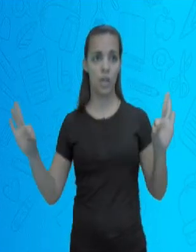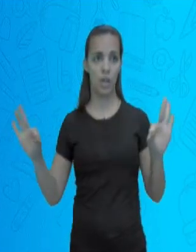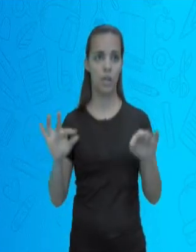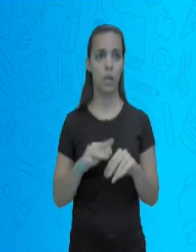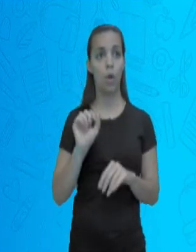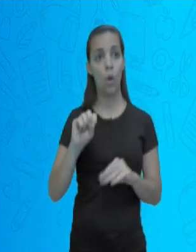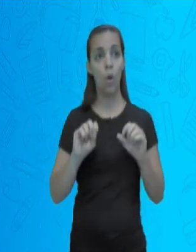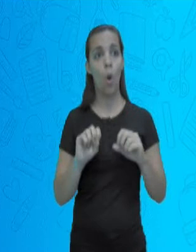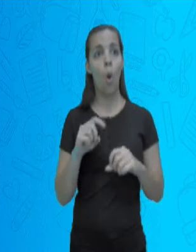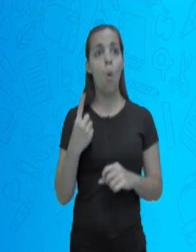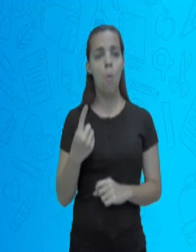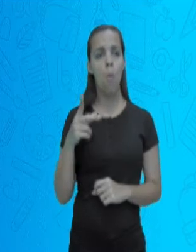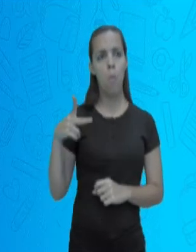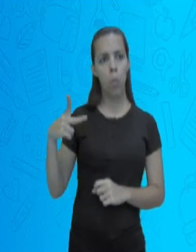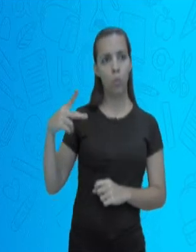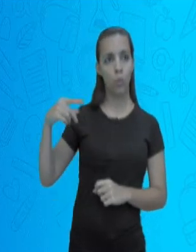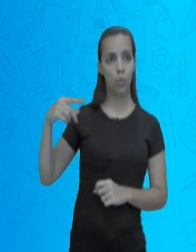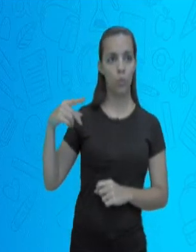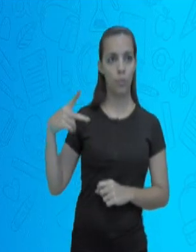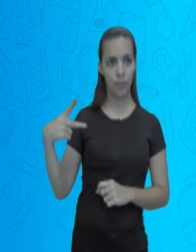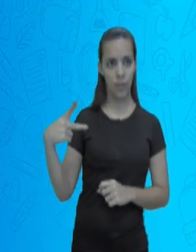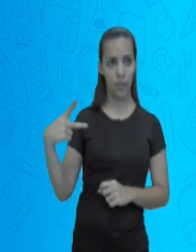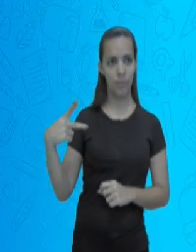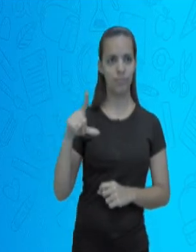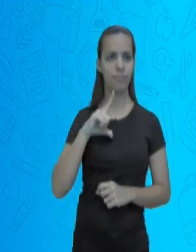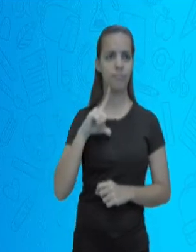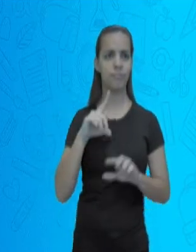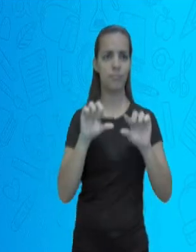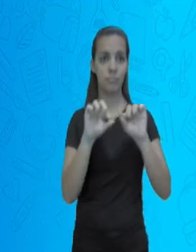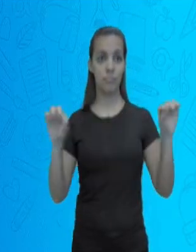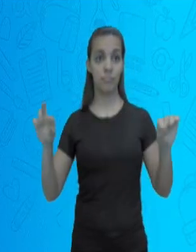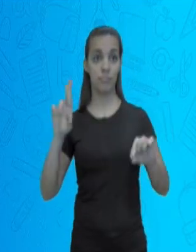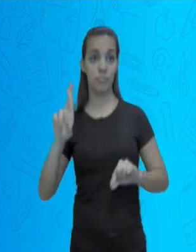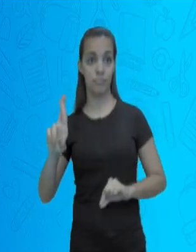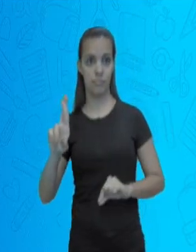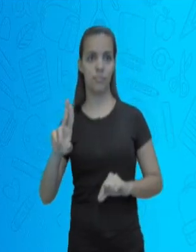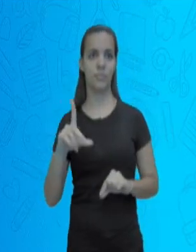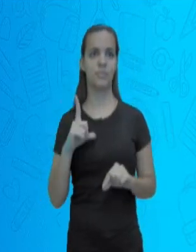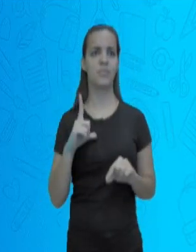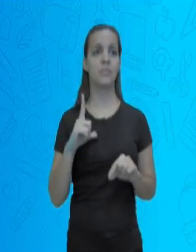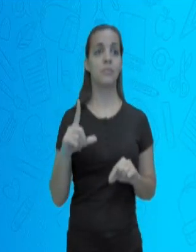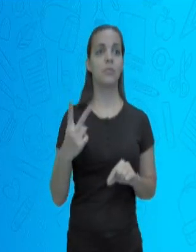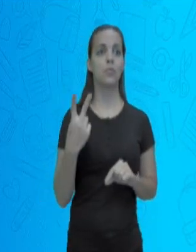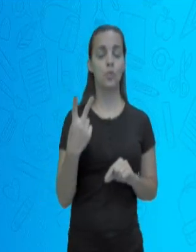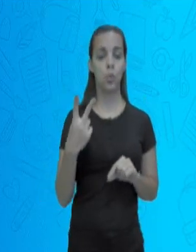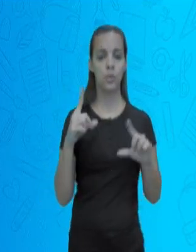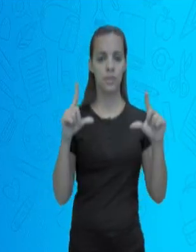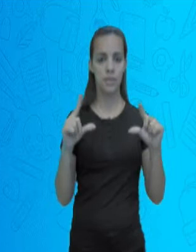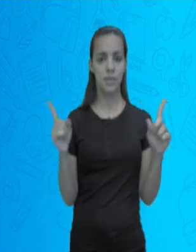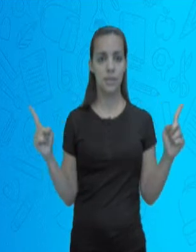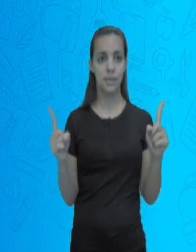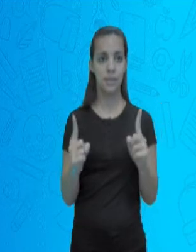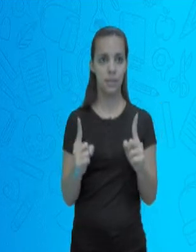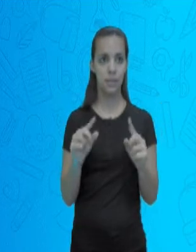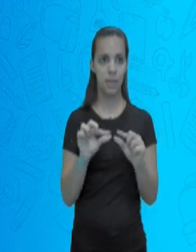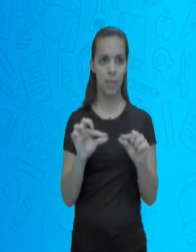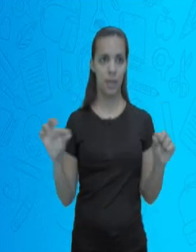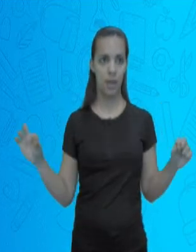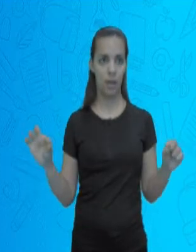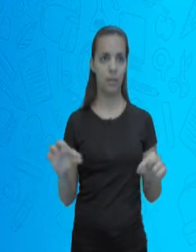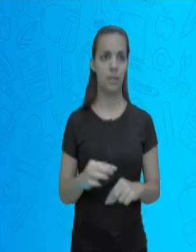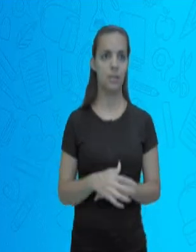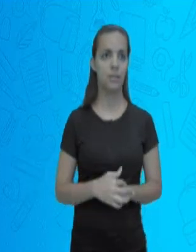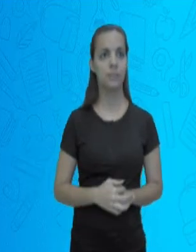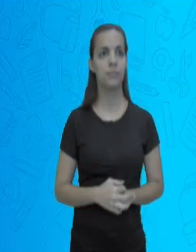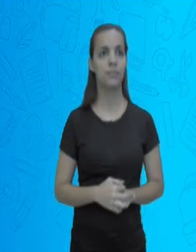reta determina 2 semirretas em R. Esse ponto é a origem das semirretas. Veja o que aconteceu. Nós temos